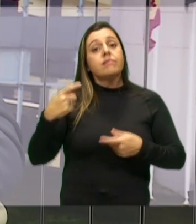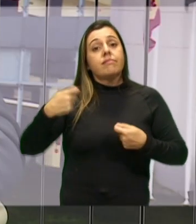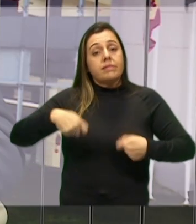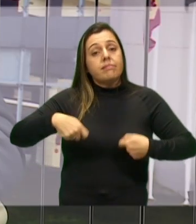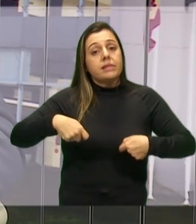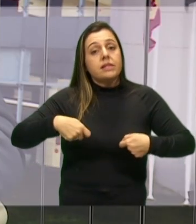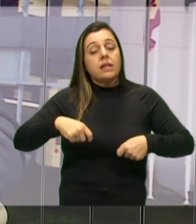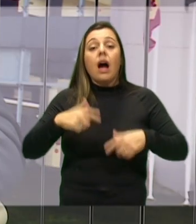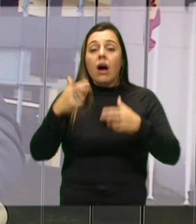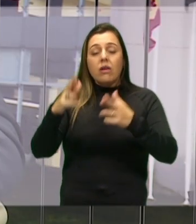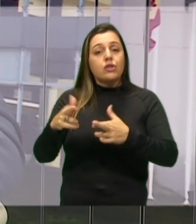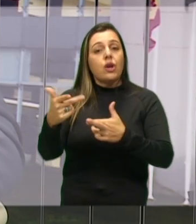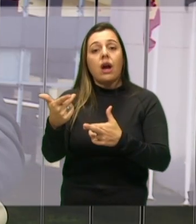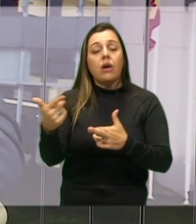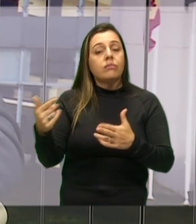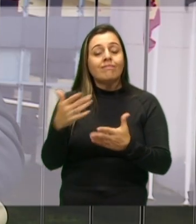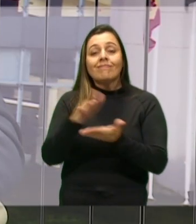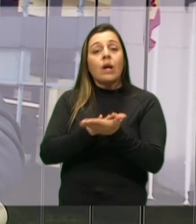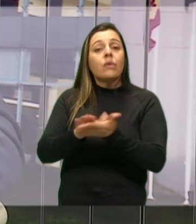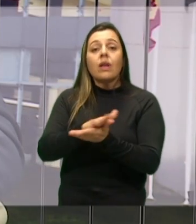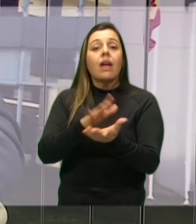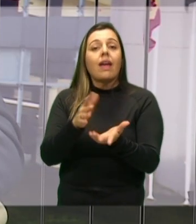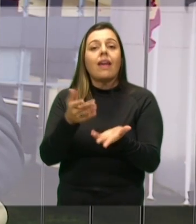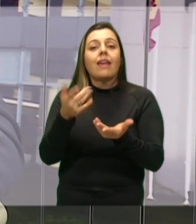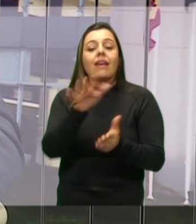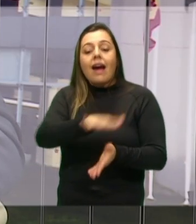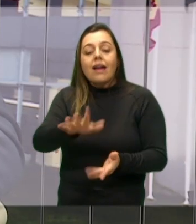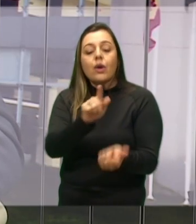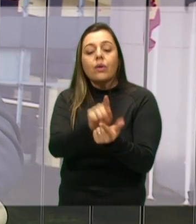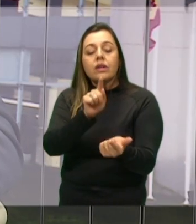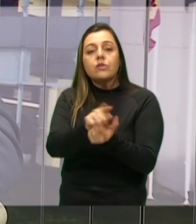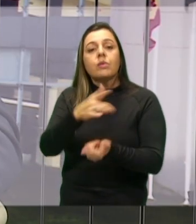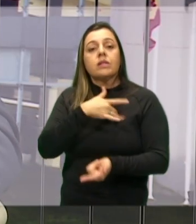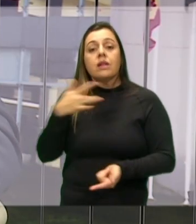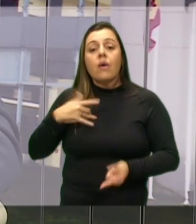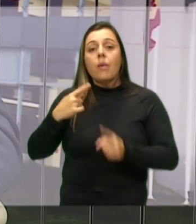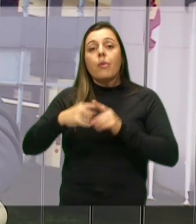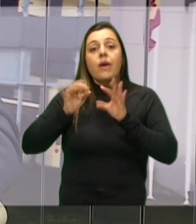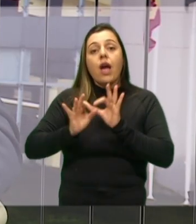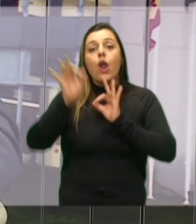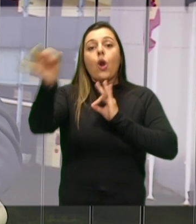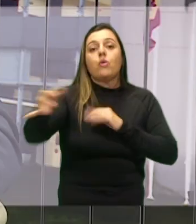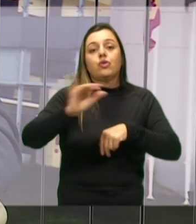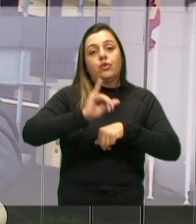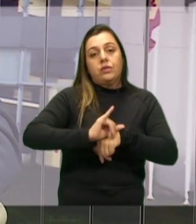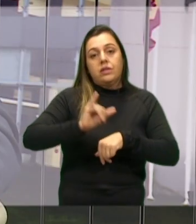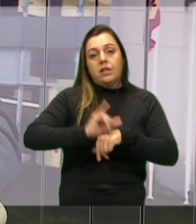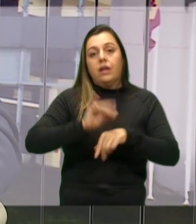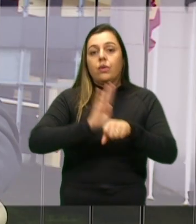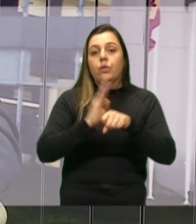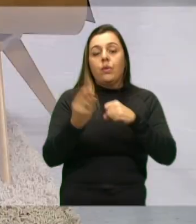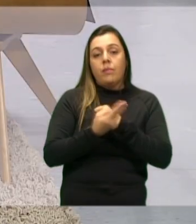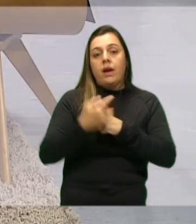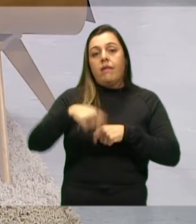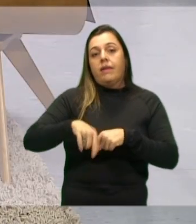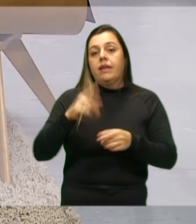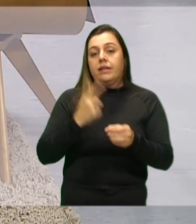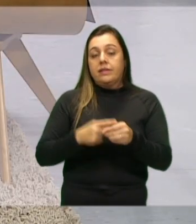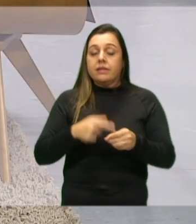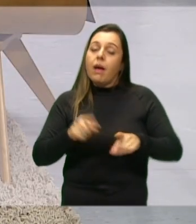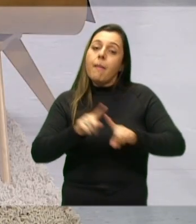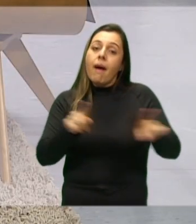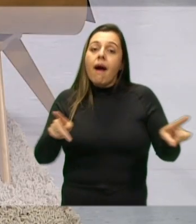Aquela região está hoje praticamente sem cuidado de saúde, né, por estar mais longe do centro da cidade e dos bairros da cidade. Mas